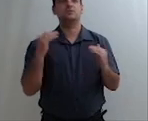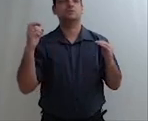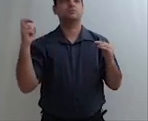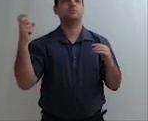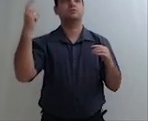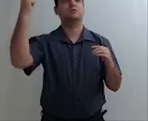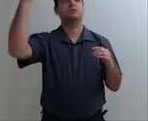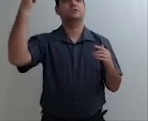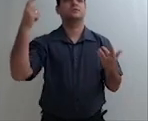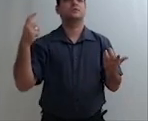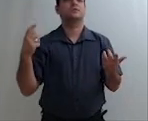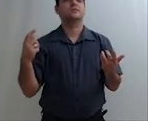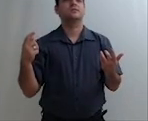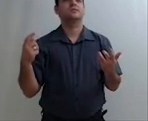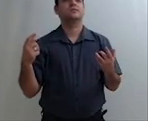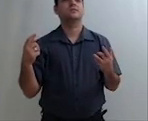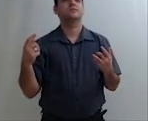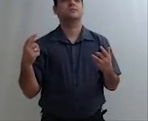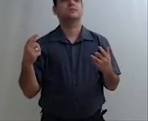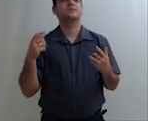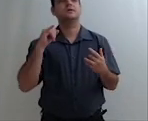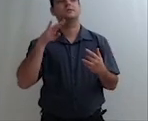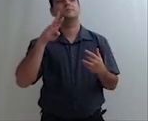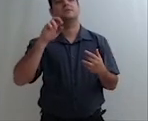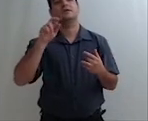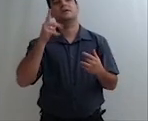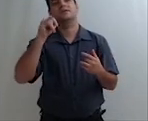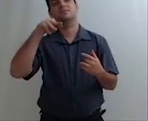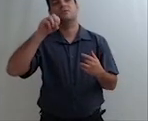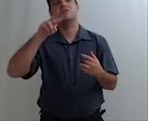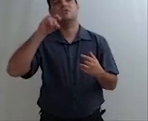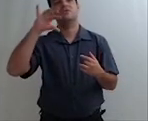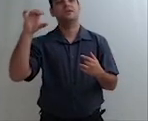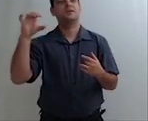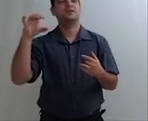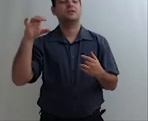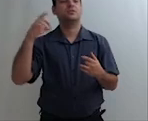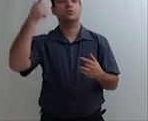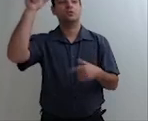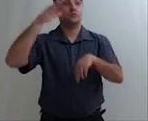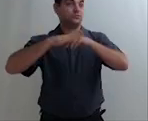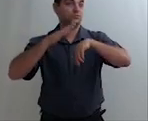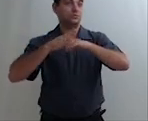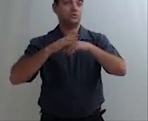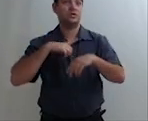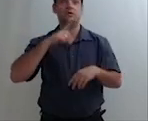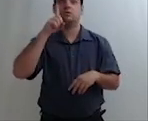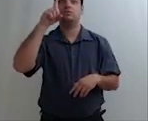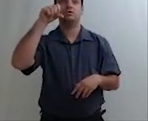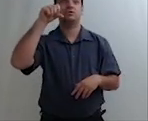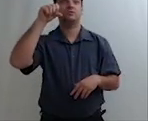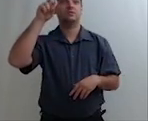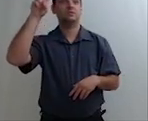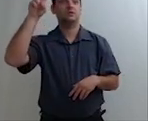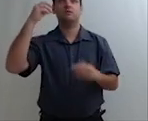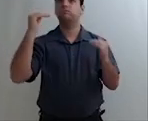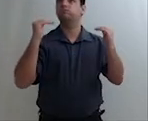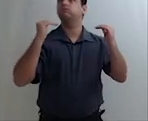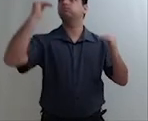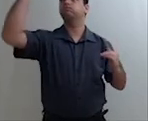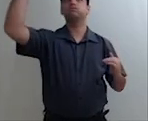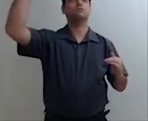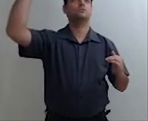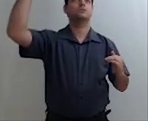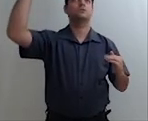eh ibrovic né que tem 1,95 m e realmente é muito chocante a